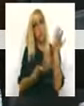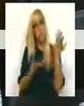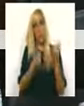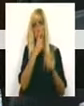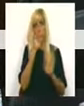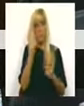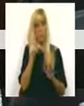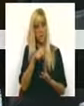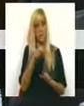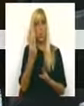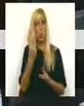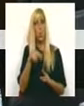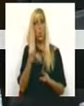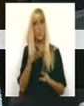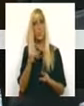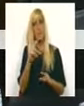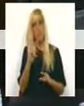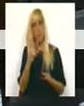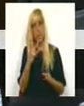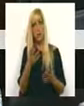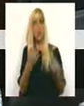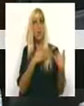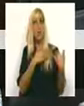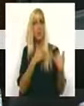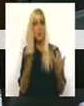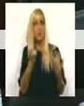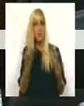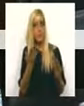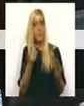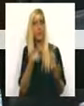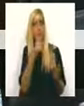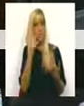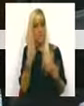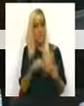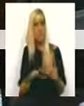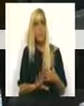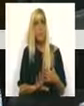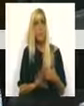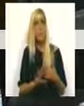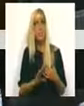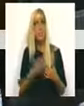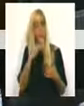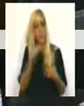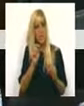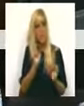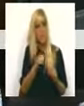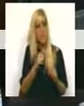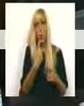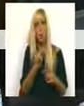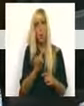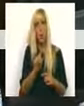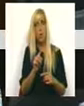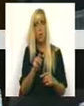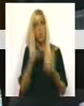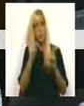compromissos que a Unicer, como entidade contraente, tem, são suficientes para